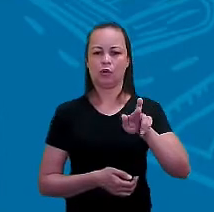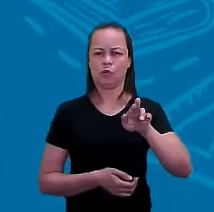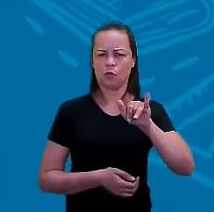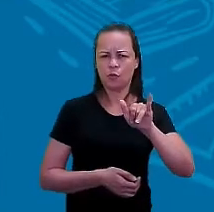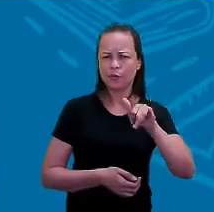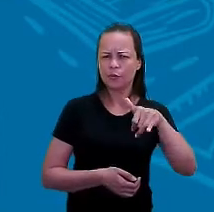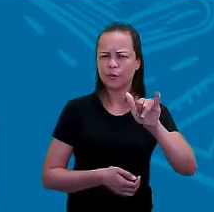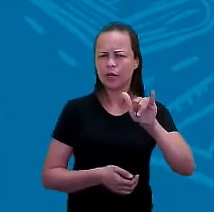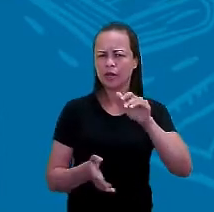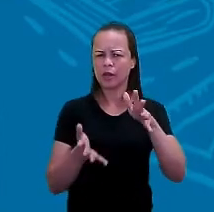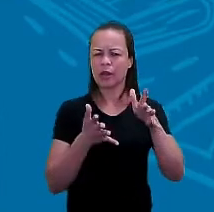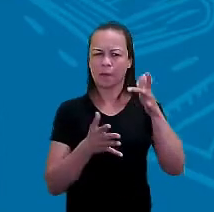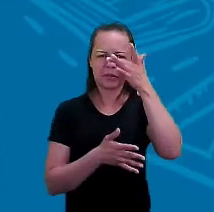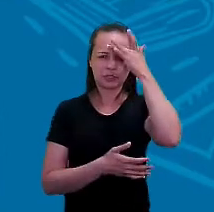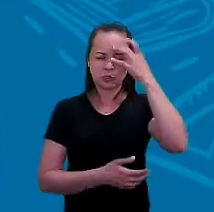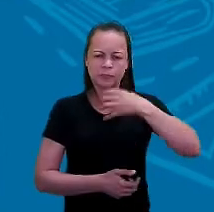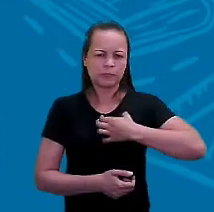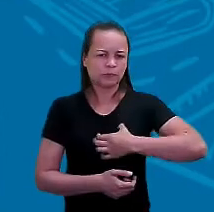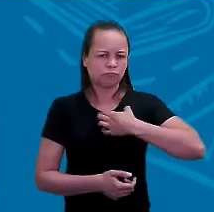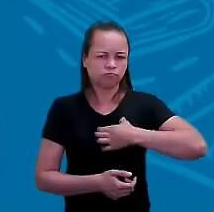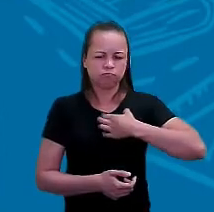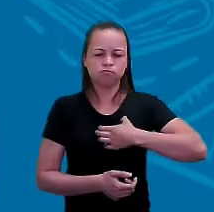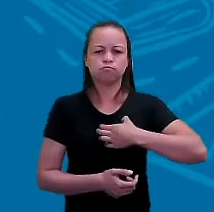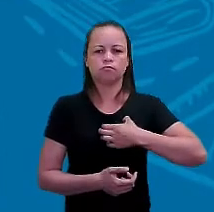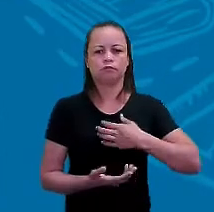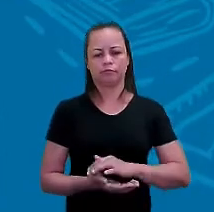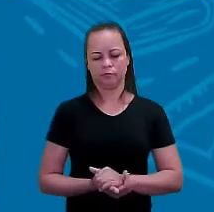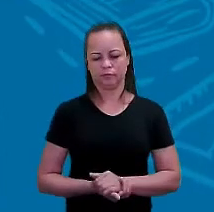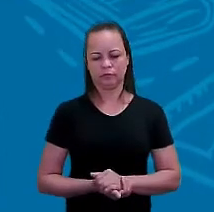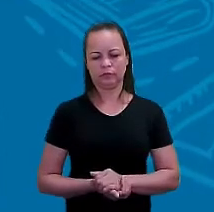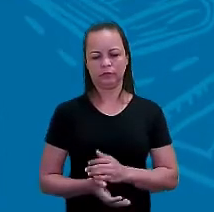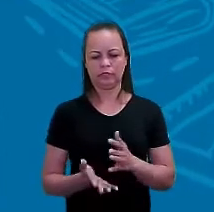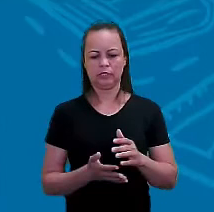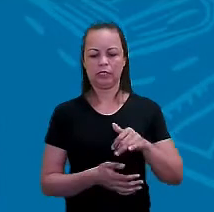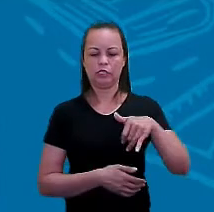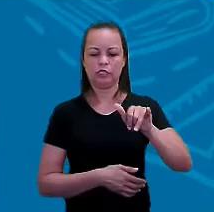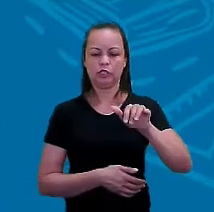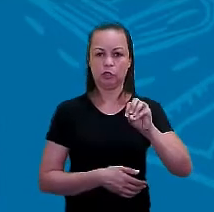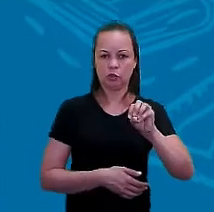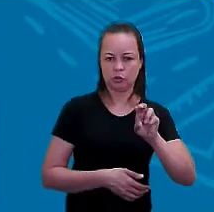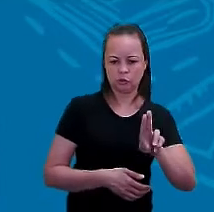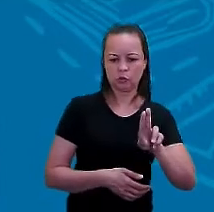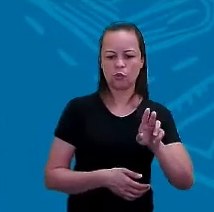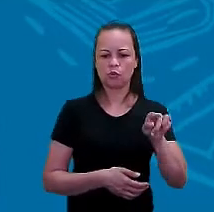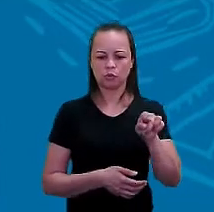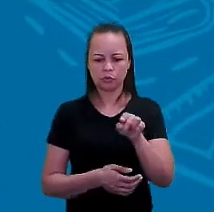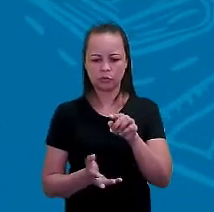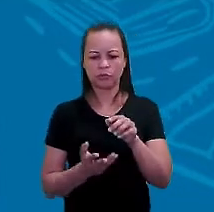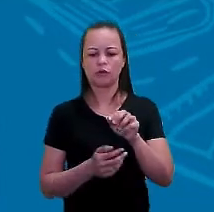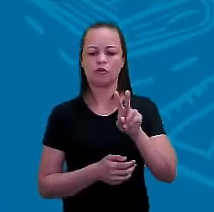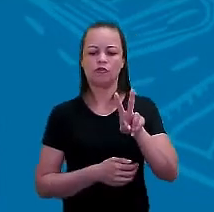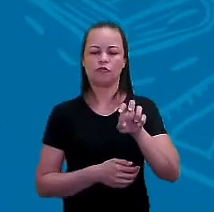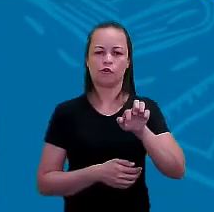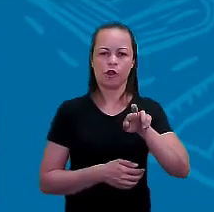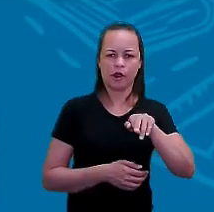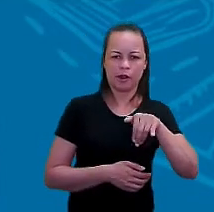raiva. Chateado. Então, you, underline, very angry.